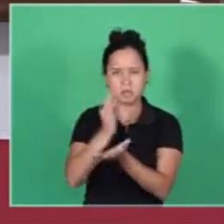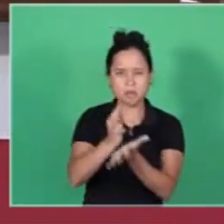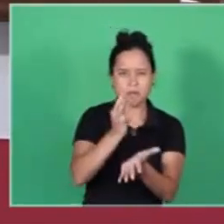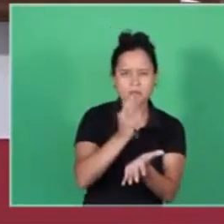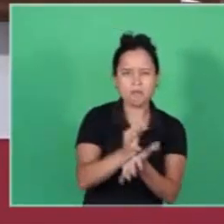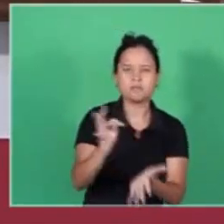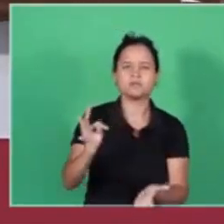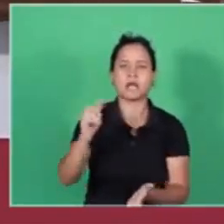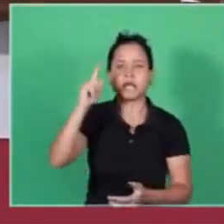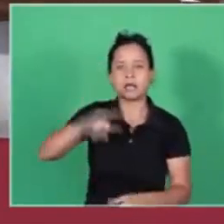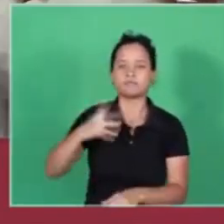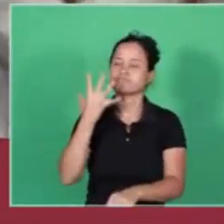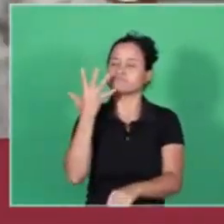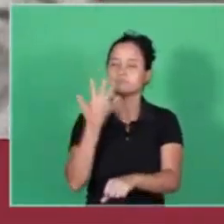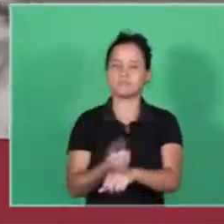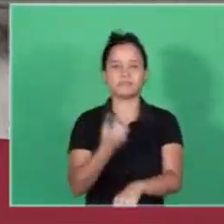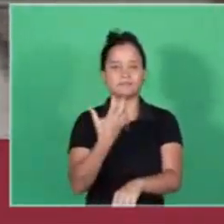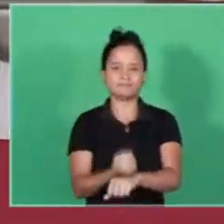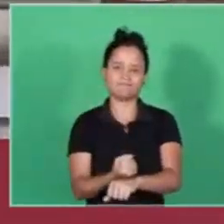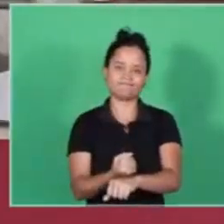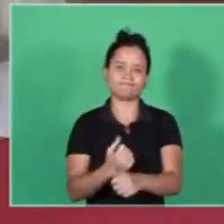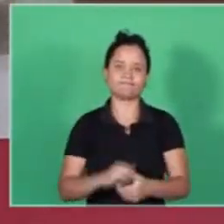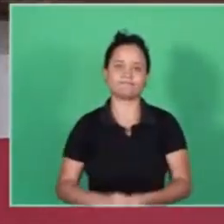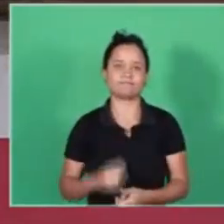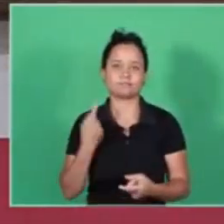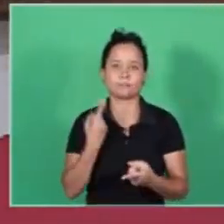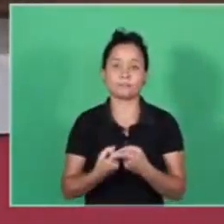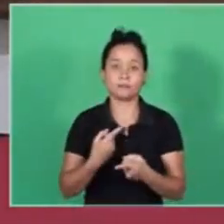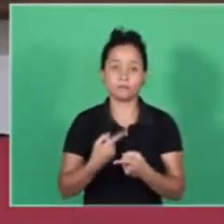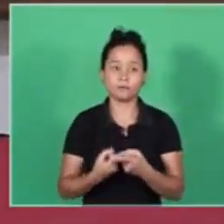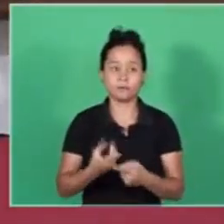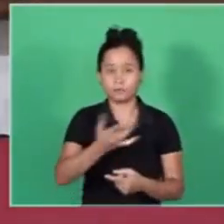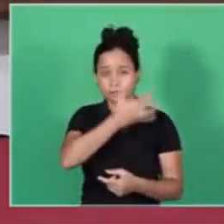Por que que é matéria? Que teólogo nenhum